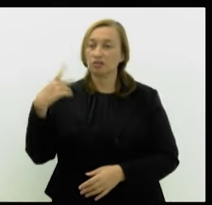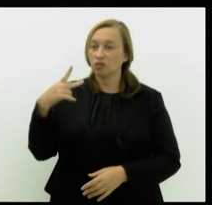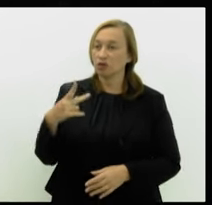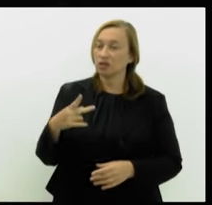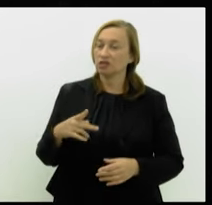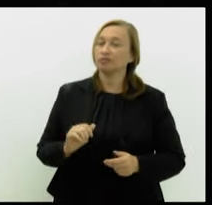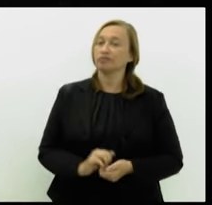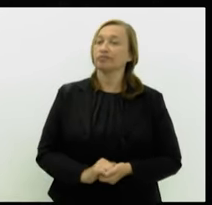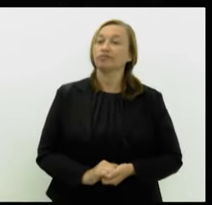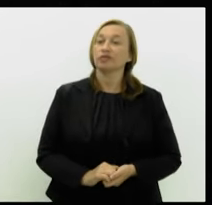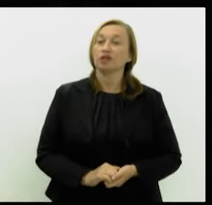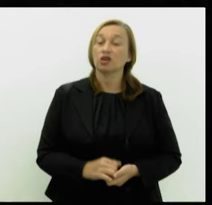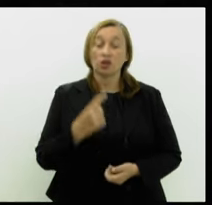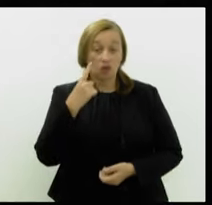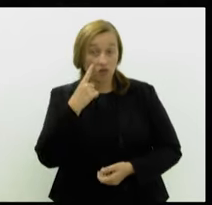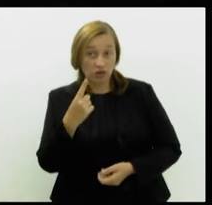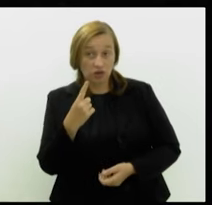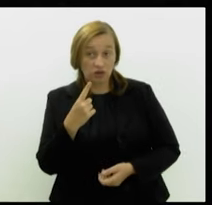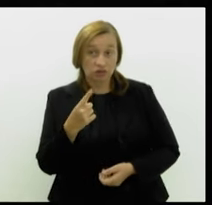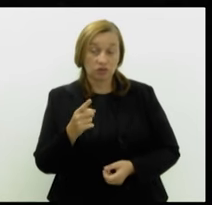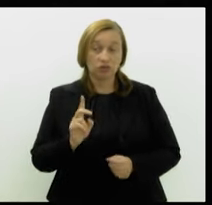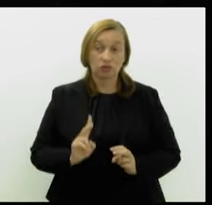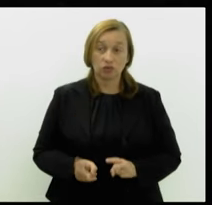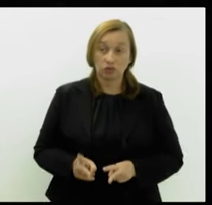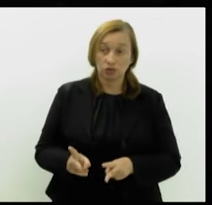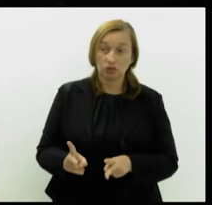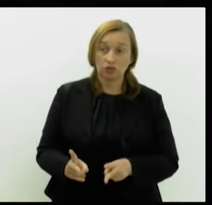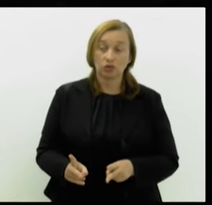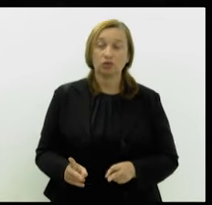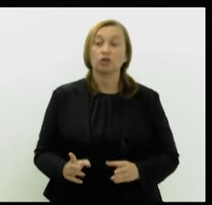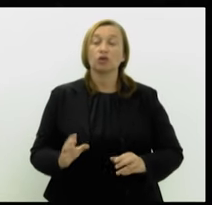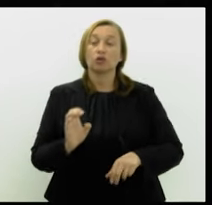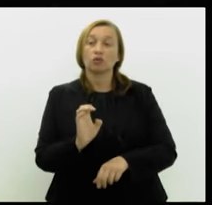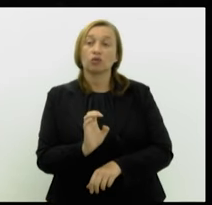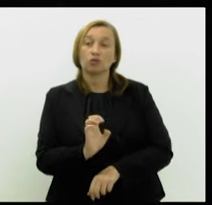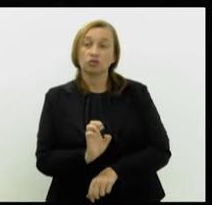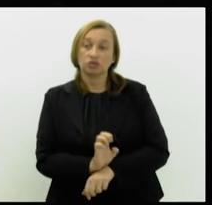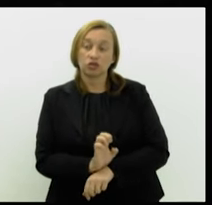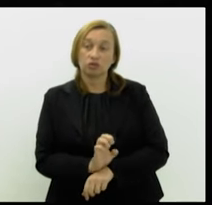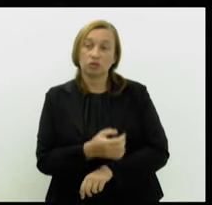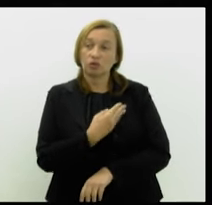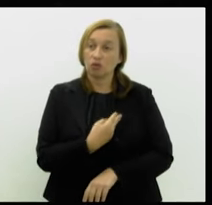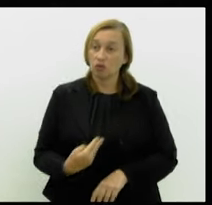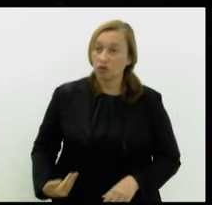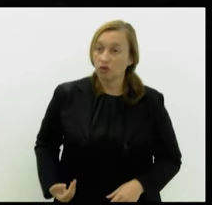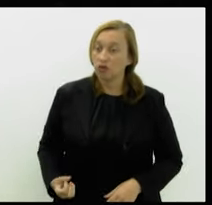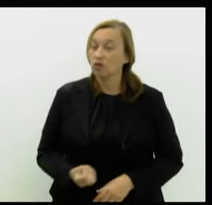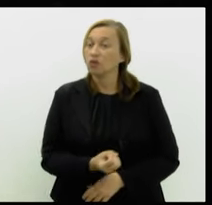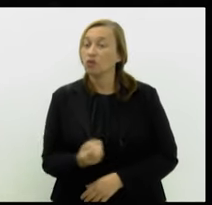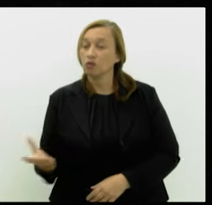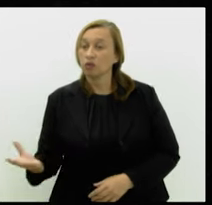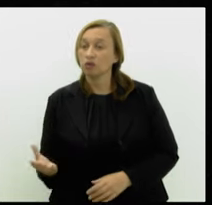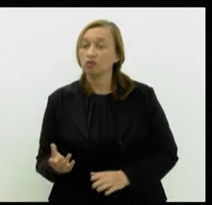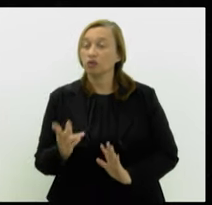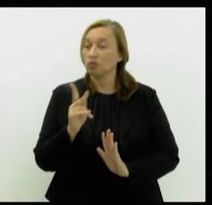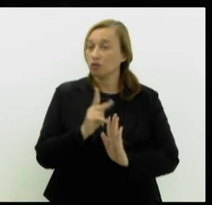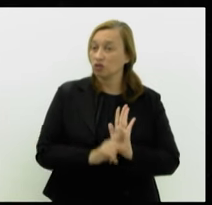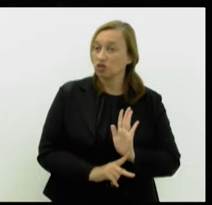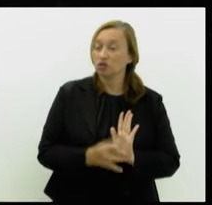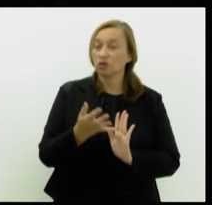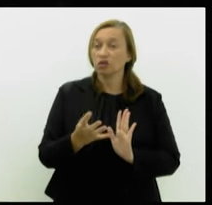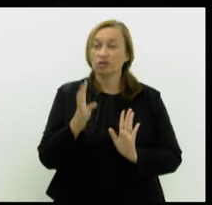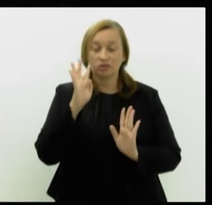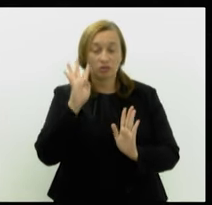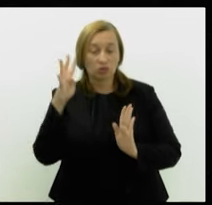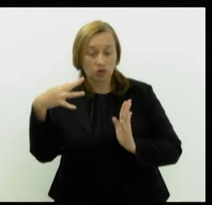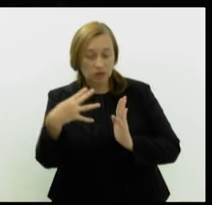ver, deve ser permanente por parte do governo estadual. Quanto ao teor do projeto, eu queria chamar a